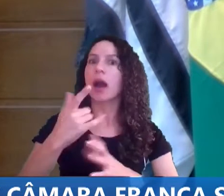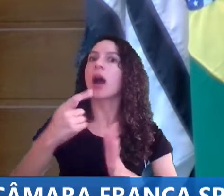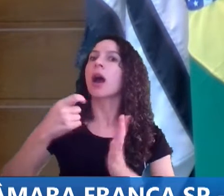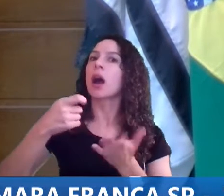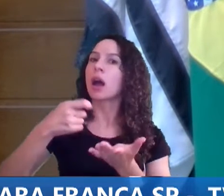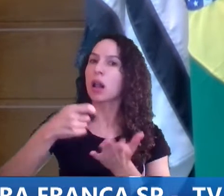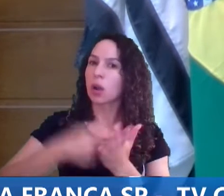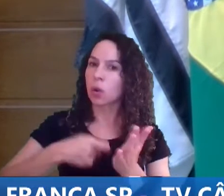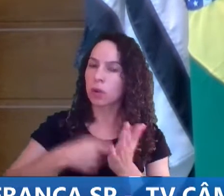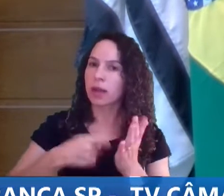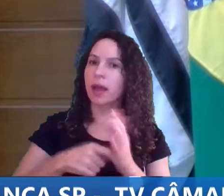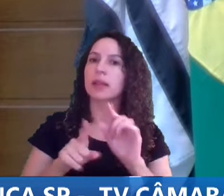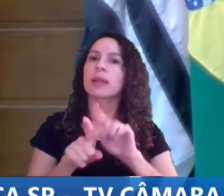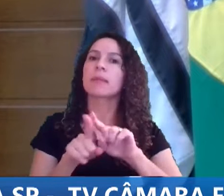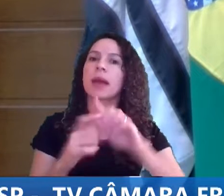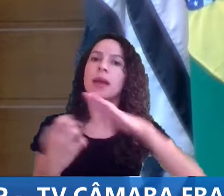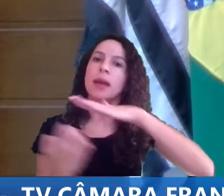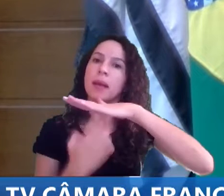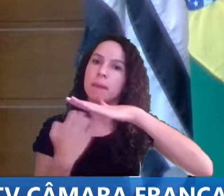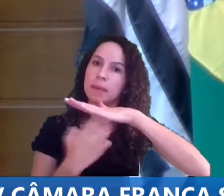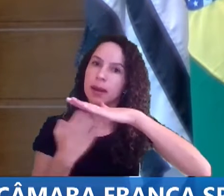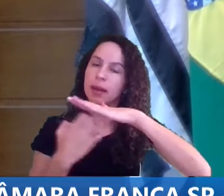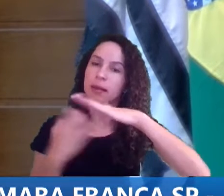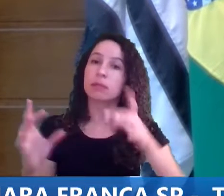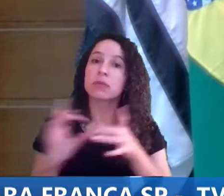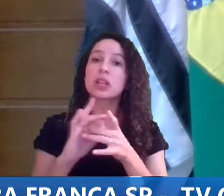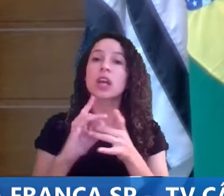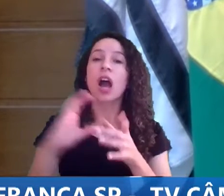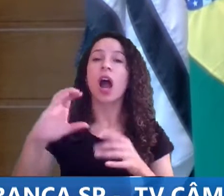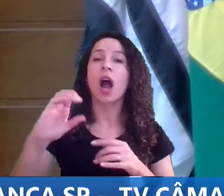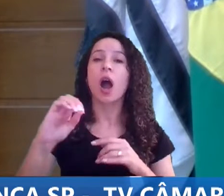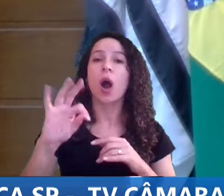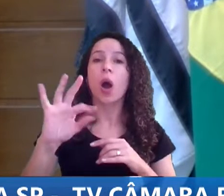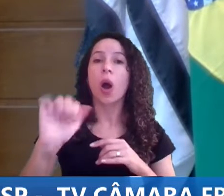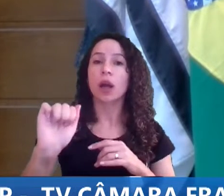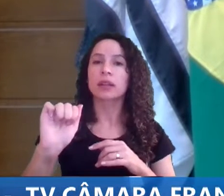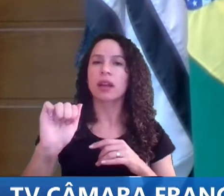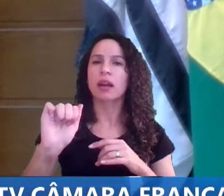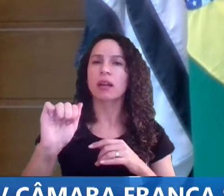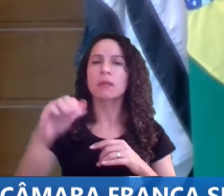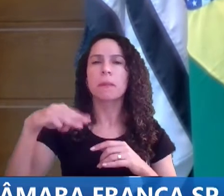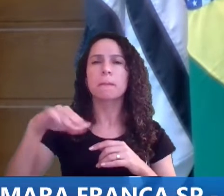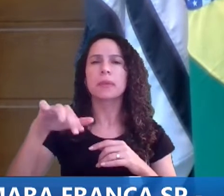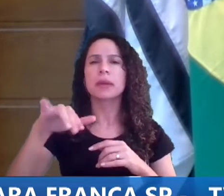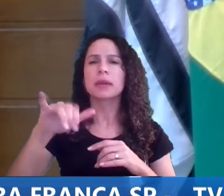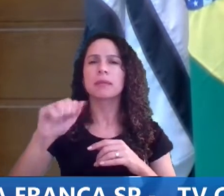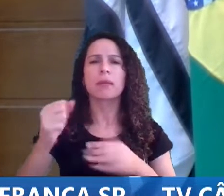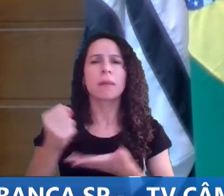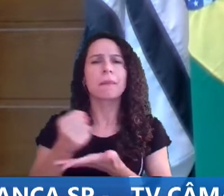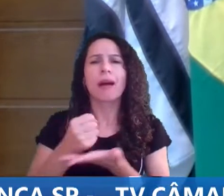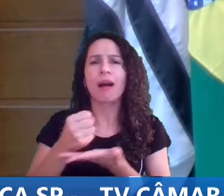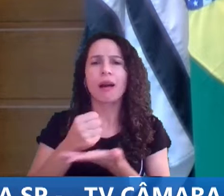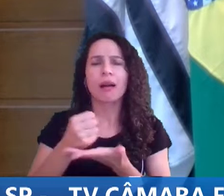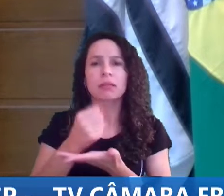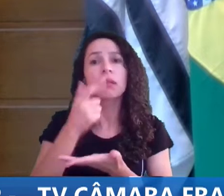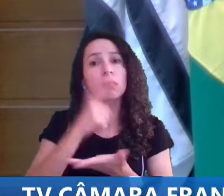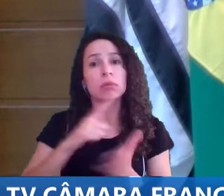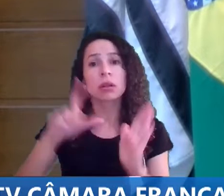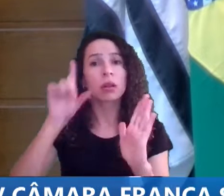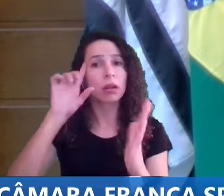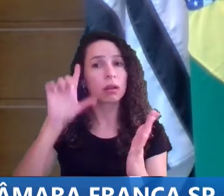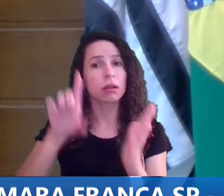poder público o cumprimento da cota mínima de aprendizagem. É o básico, que cumpram com um dever